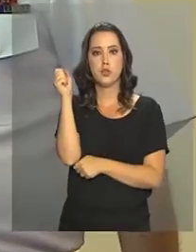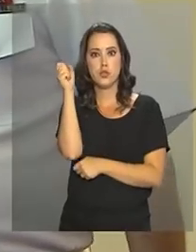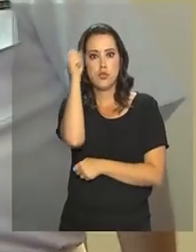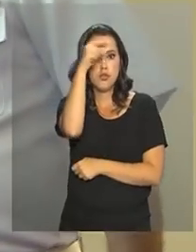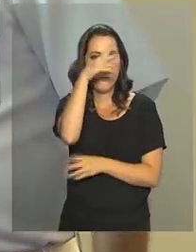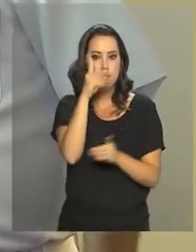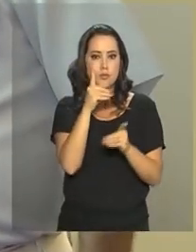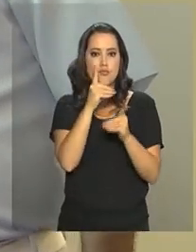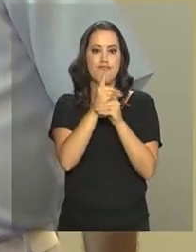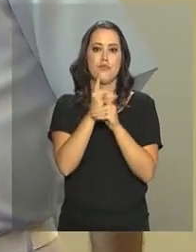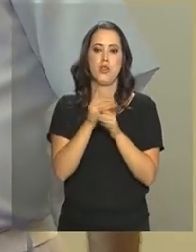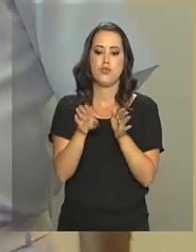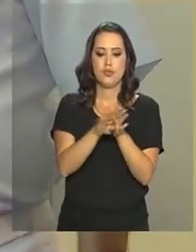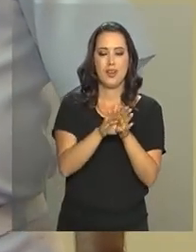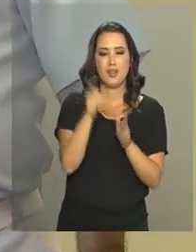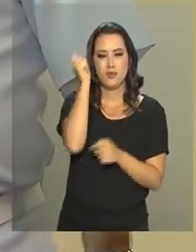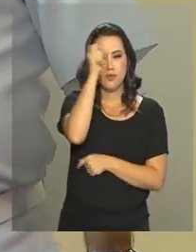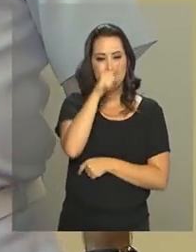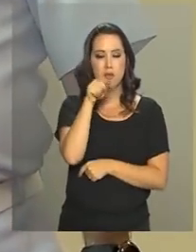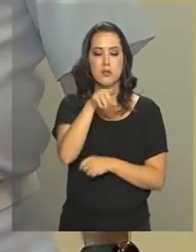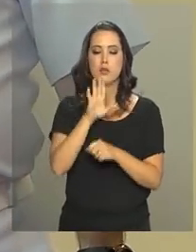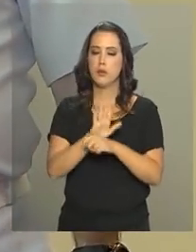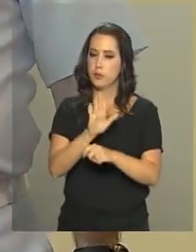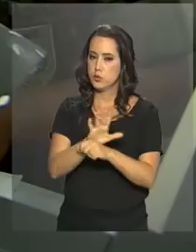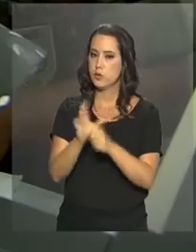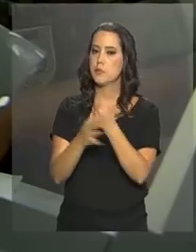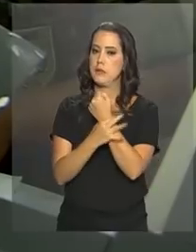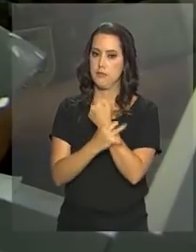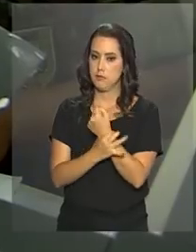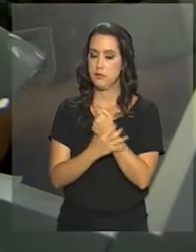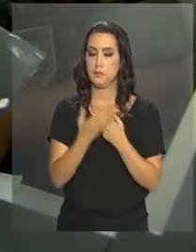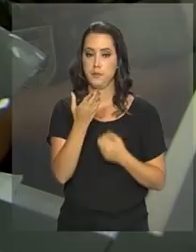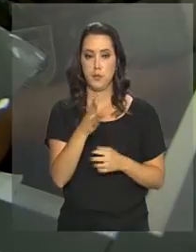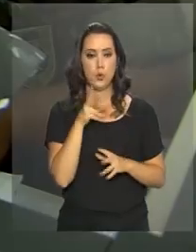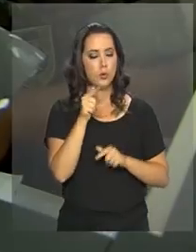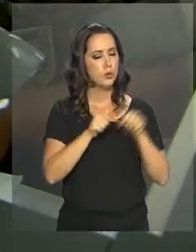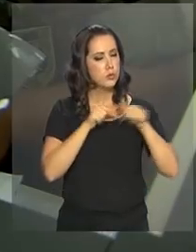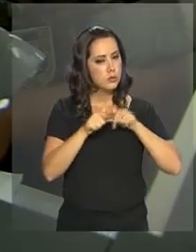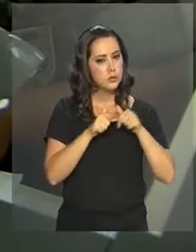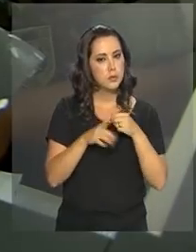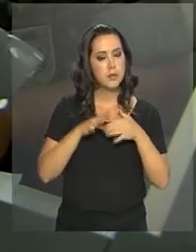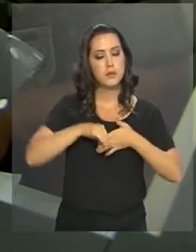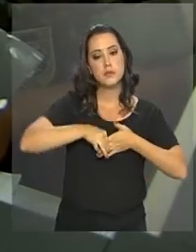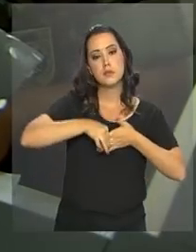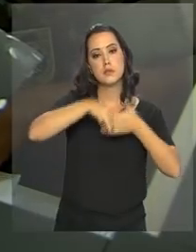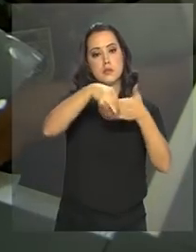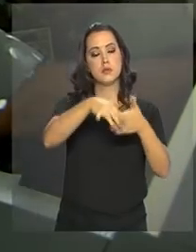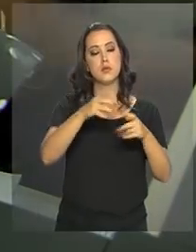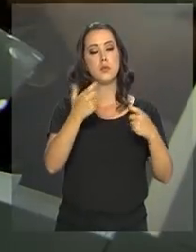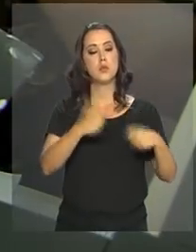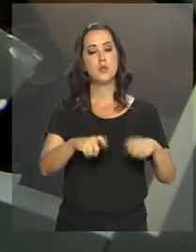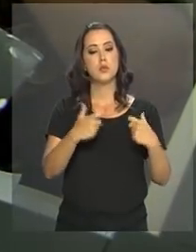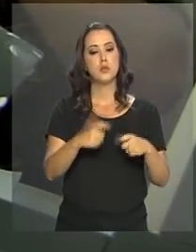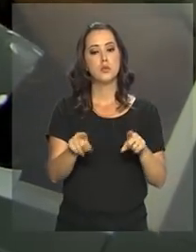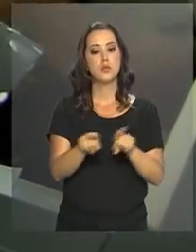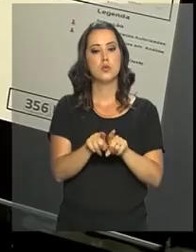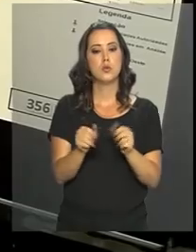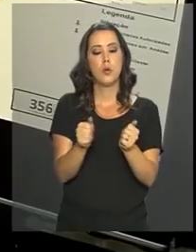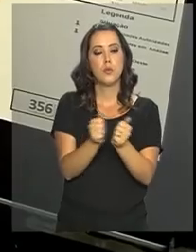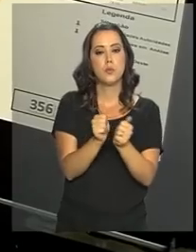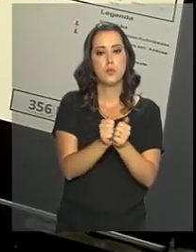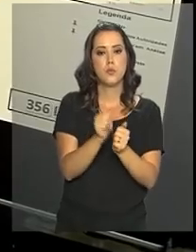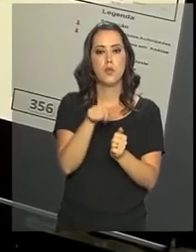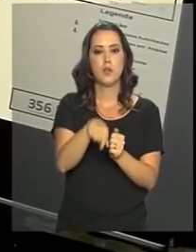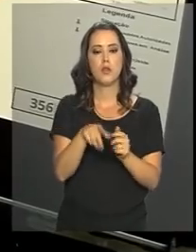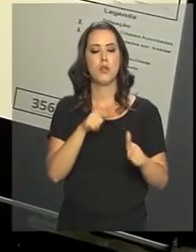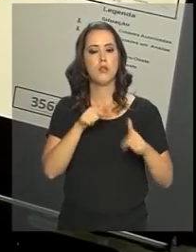e reforçar a segurança nos locais de votação. Todo esse trabalho será coordenado pelo Centro de Operações Conjuntas,